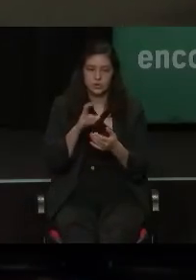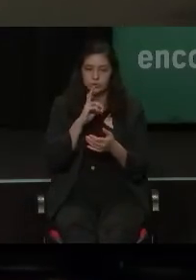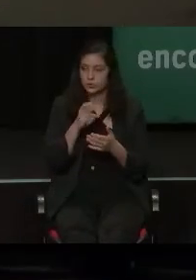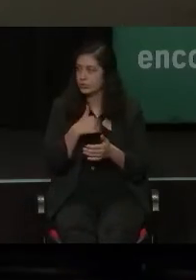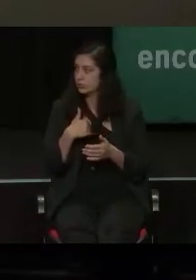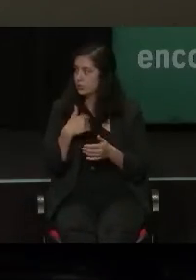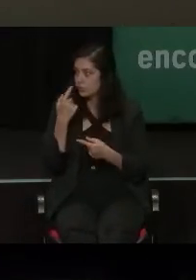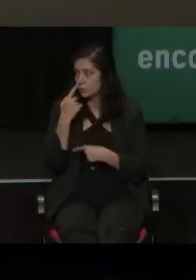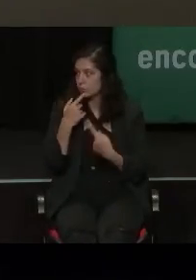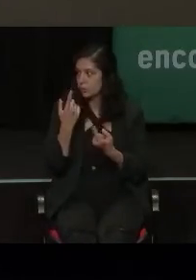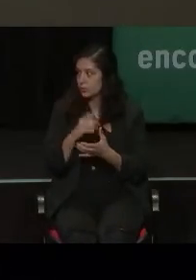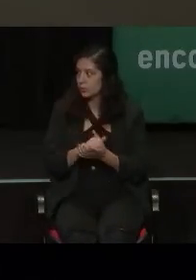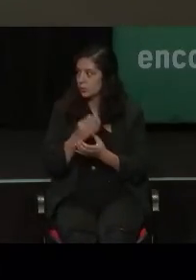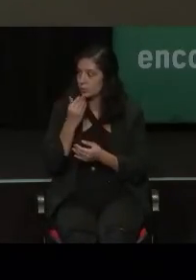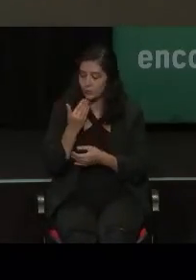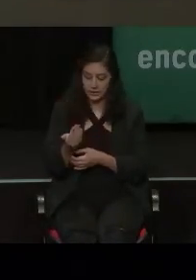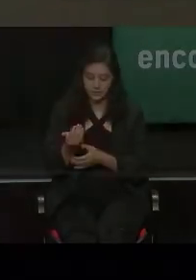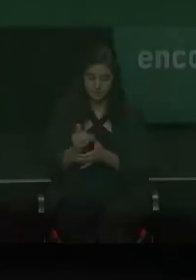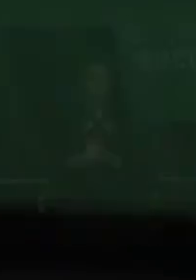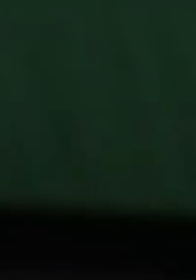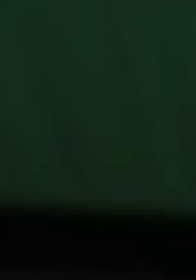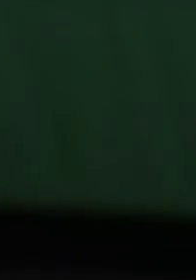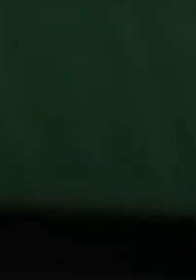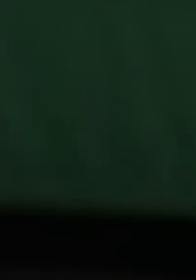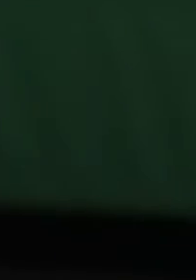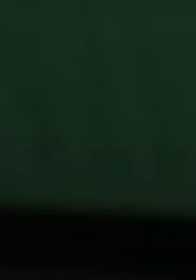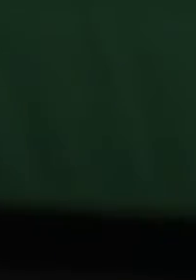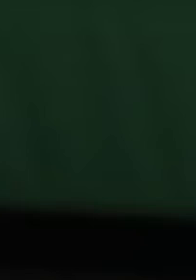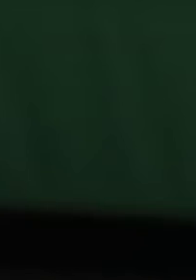pública. Muito obrigado.